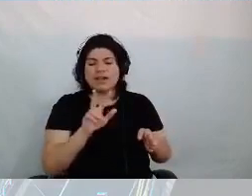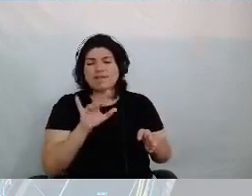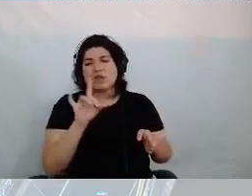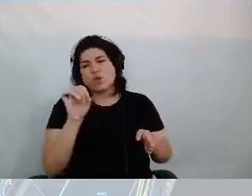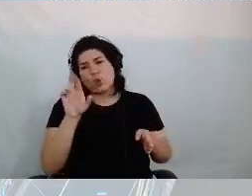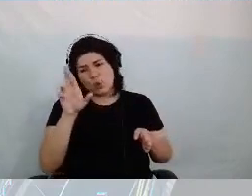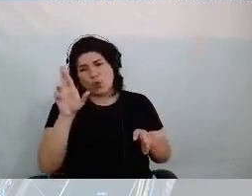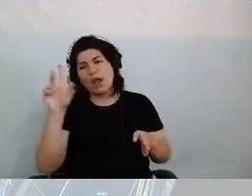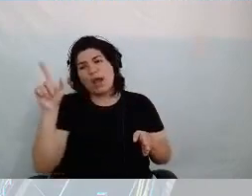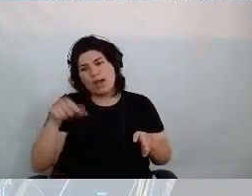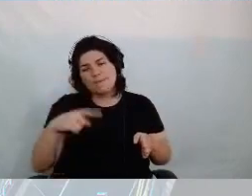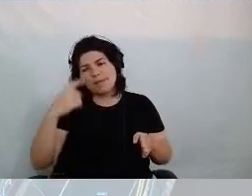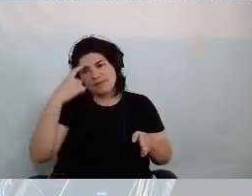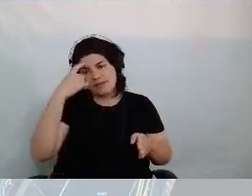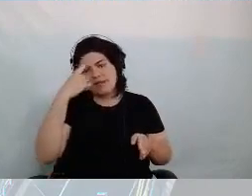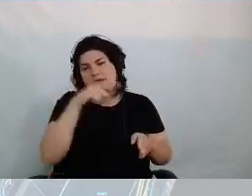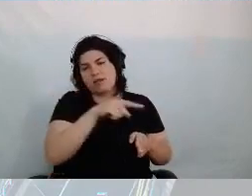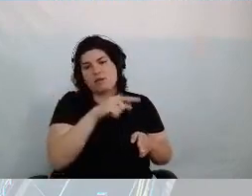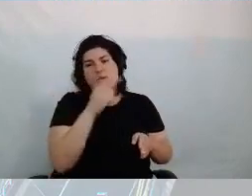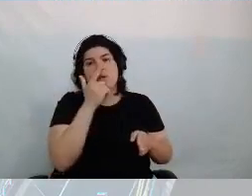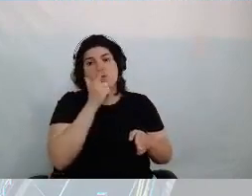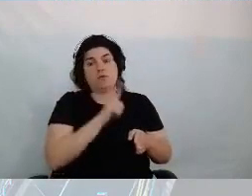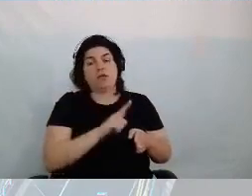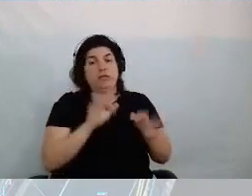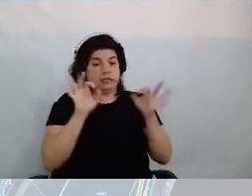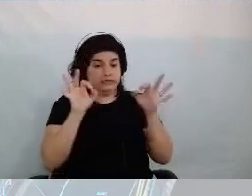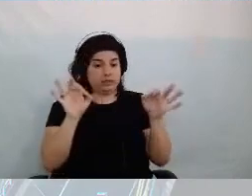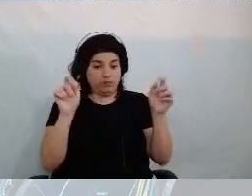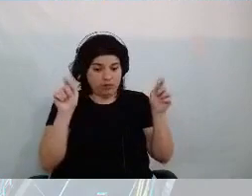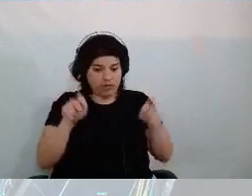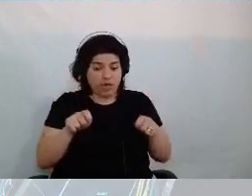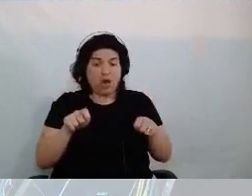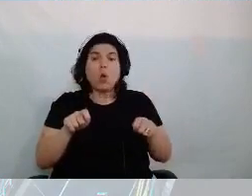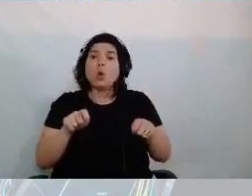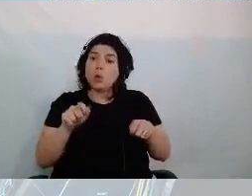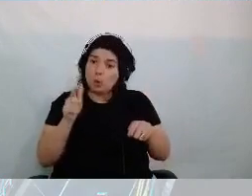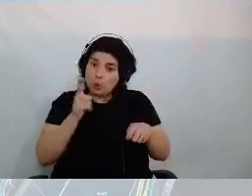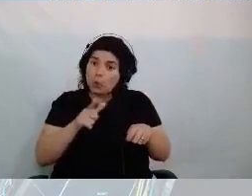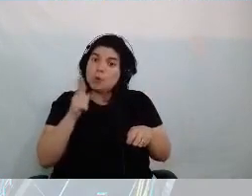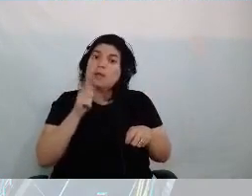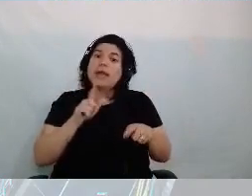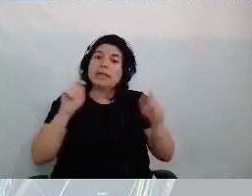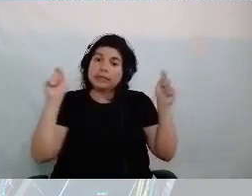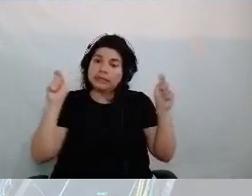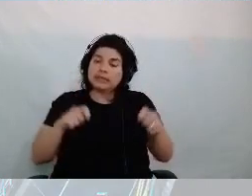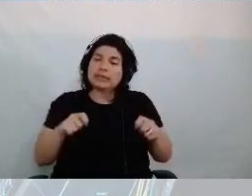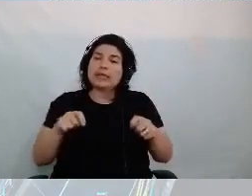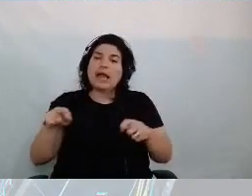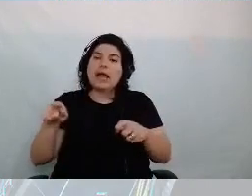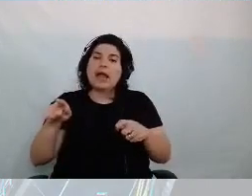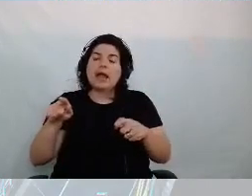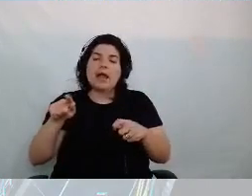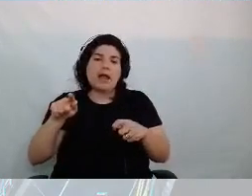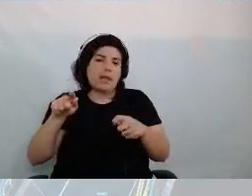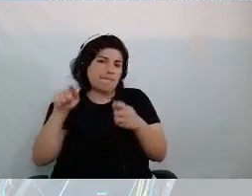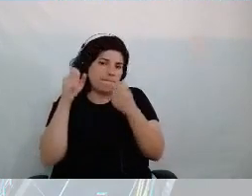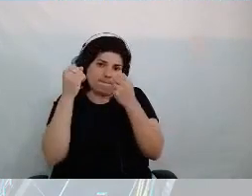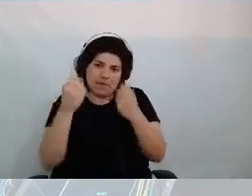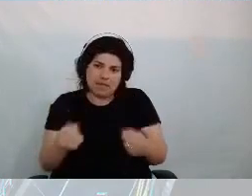pensando em servidor, que ele seja mais robusto, de forma que ele atenda a necessidade da carga que você vai injetar.